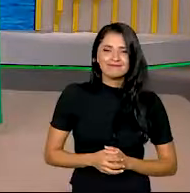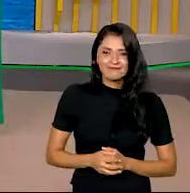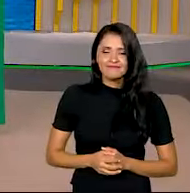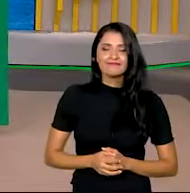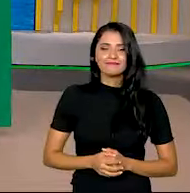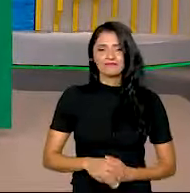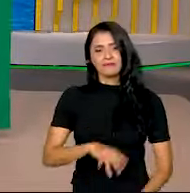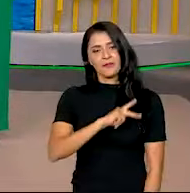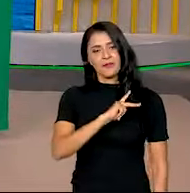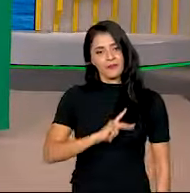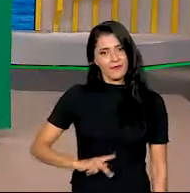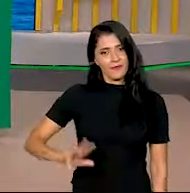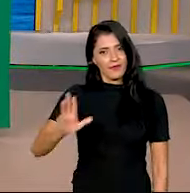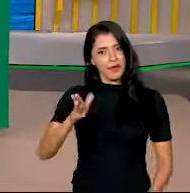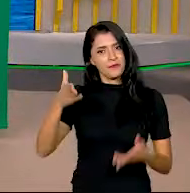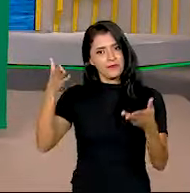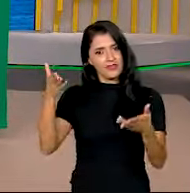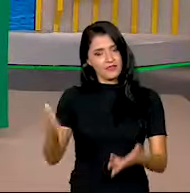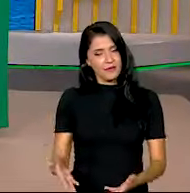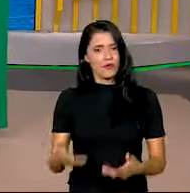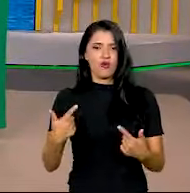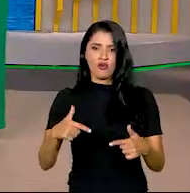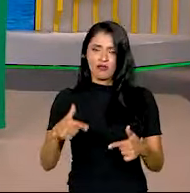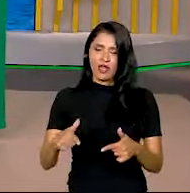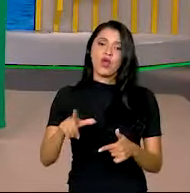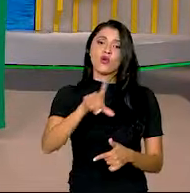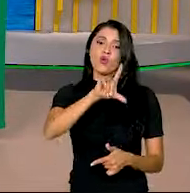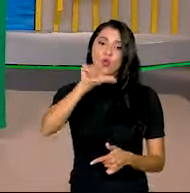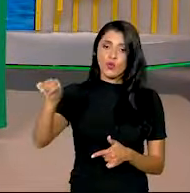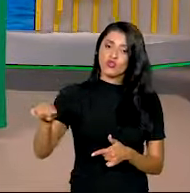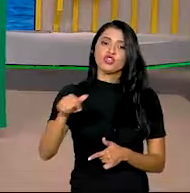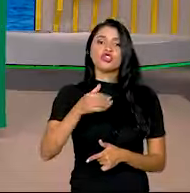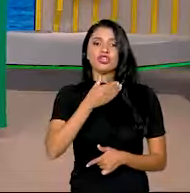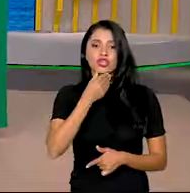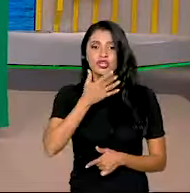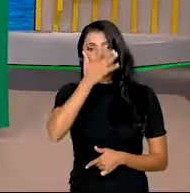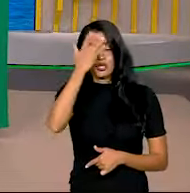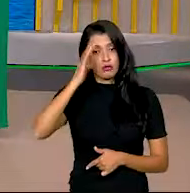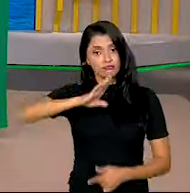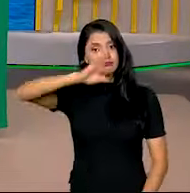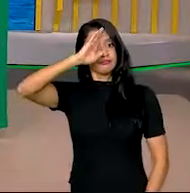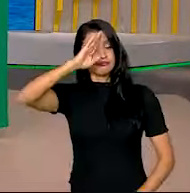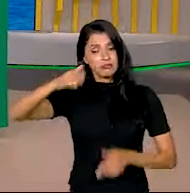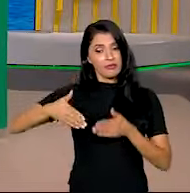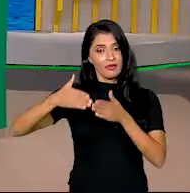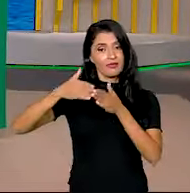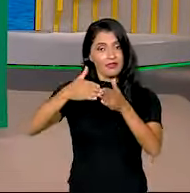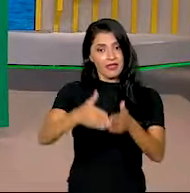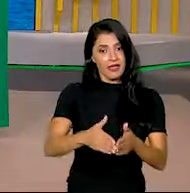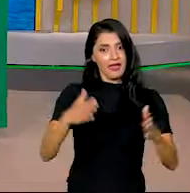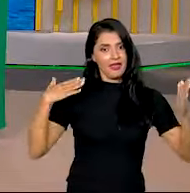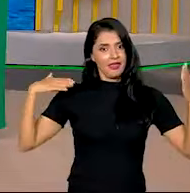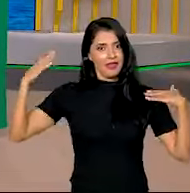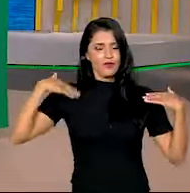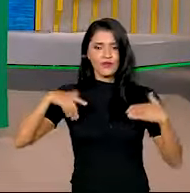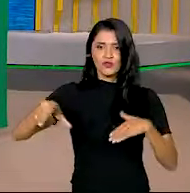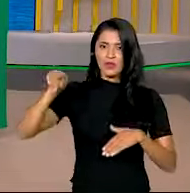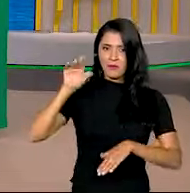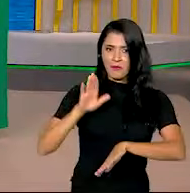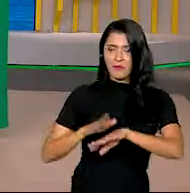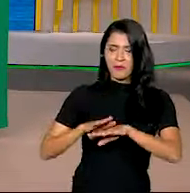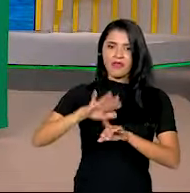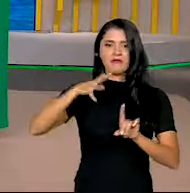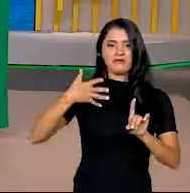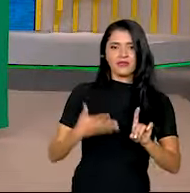O presidente Lula participou das atividades do Dia do Marinheiro. A data de hoje foi escolhida por ser o aniversário do patrono da Marinha,